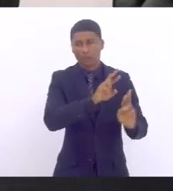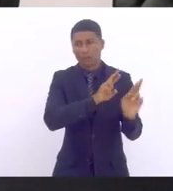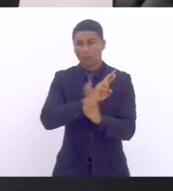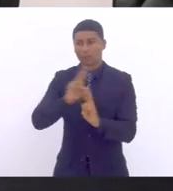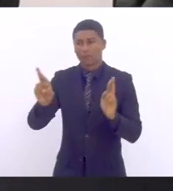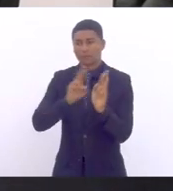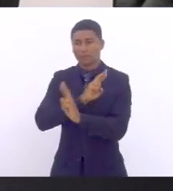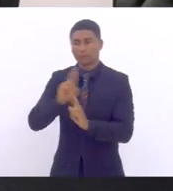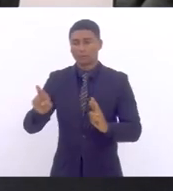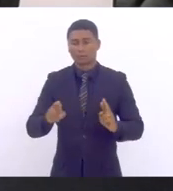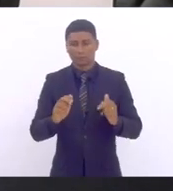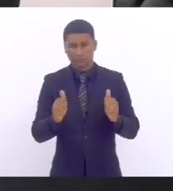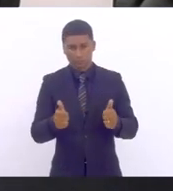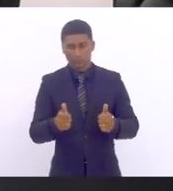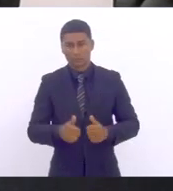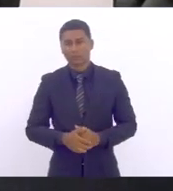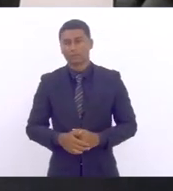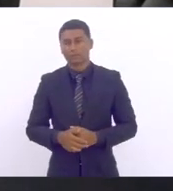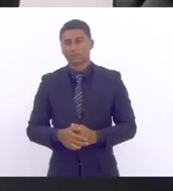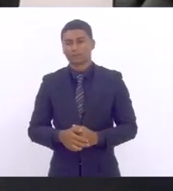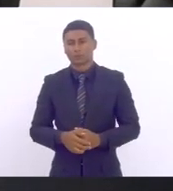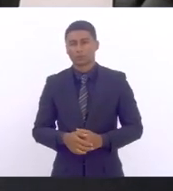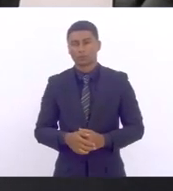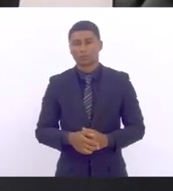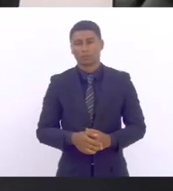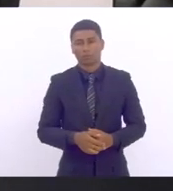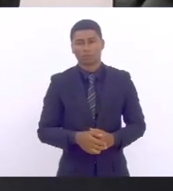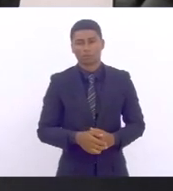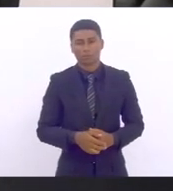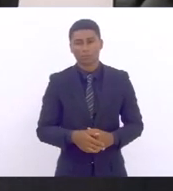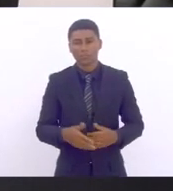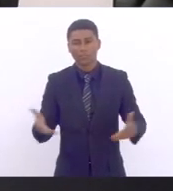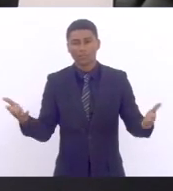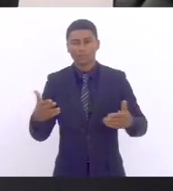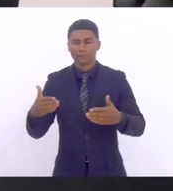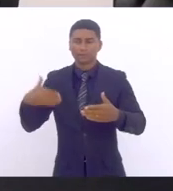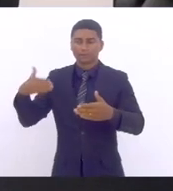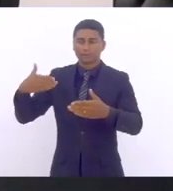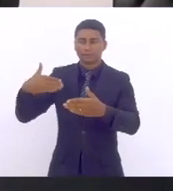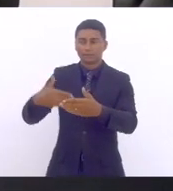essas perguntas. Tá, estamos caminhando aqui para o fim.